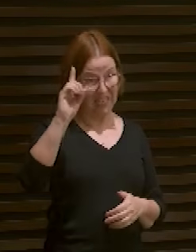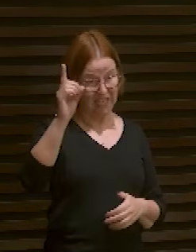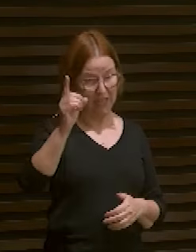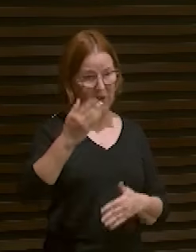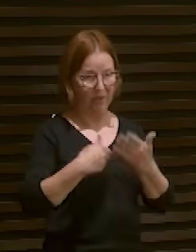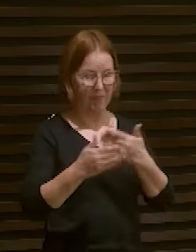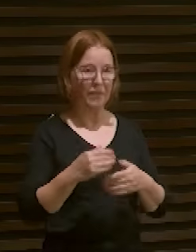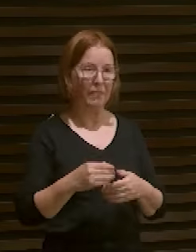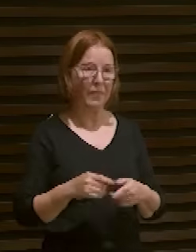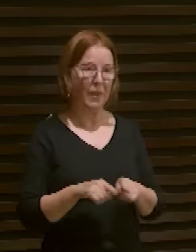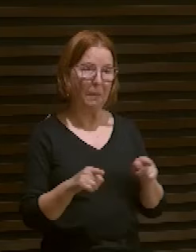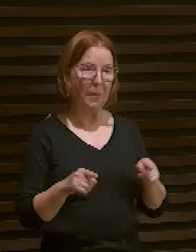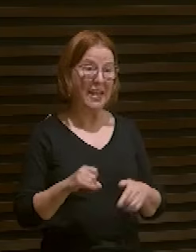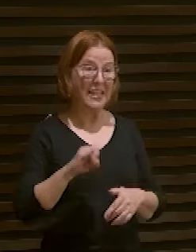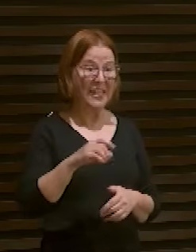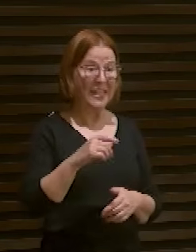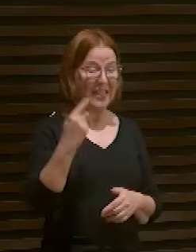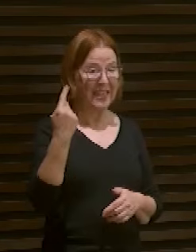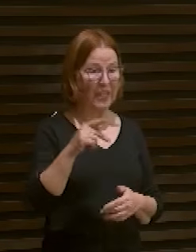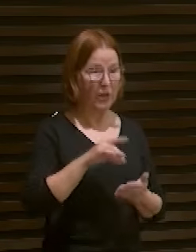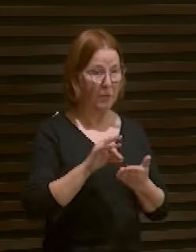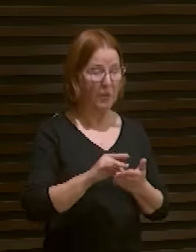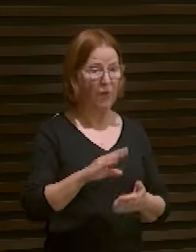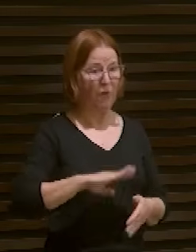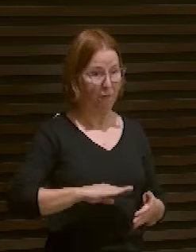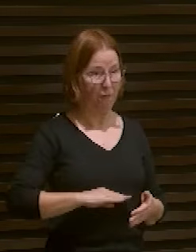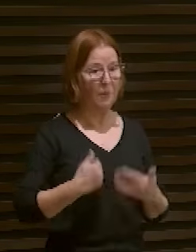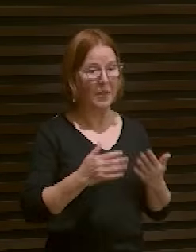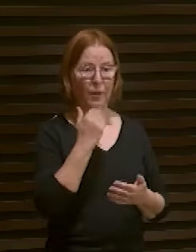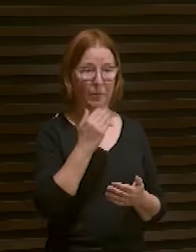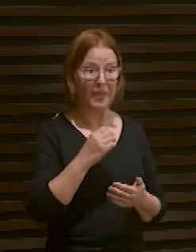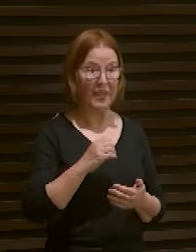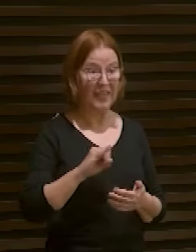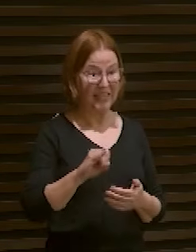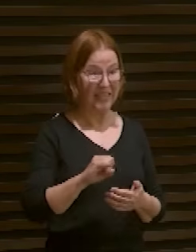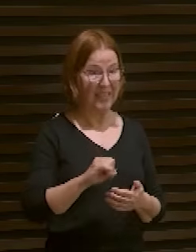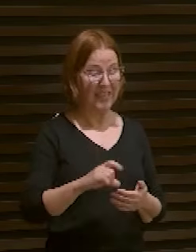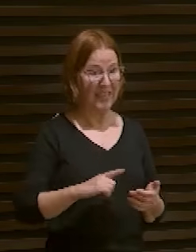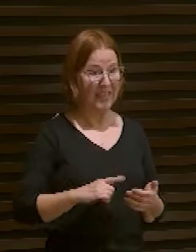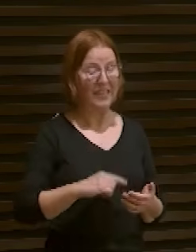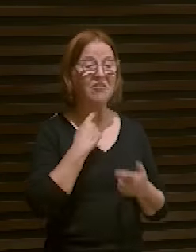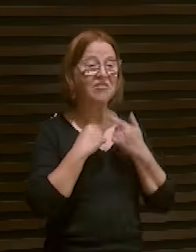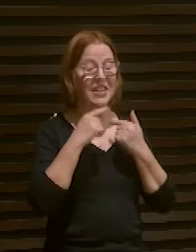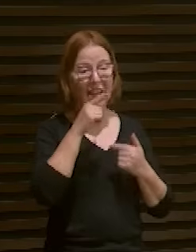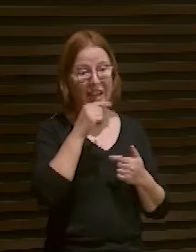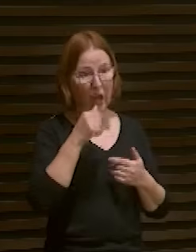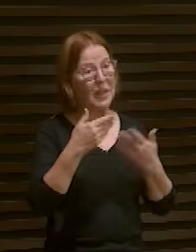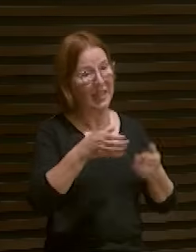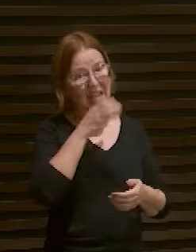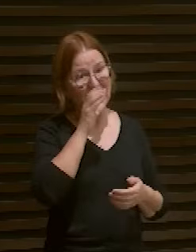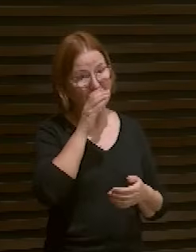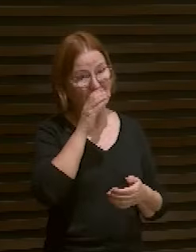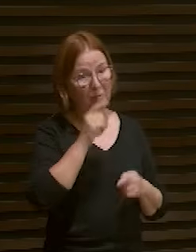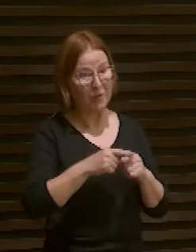se o teu inimigo tiver fome, dá-lhe de comer. Se tiver sede, dá-lhe de beber, porque fazendo isto